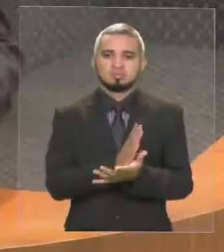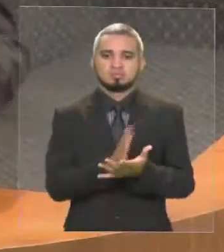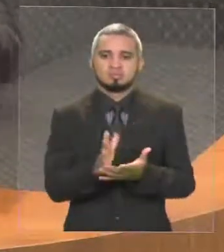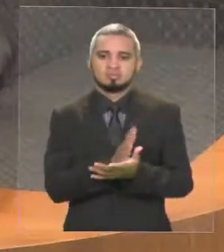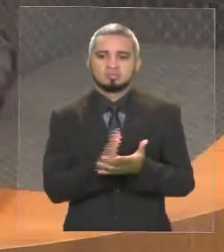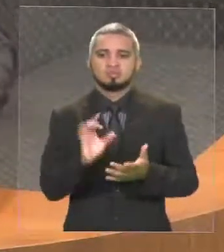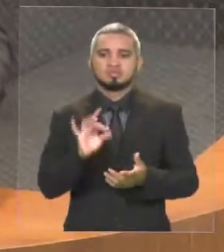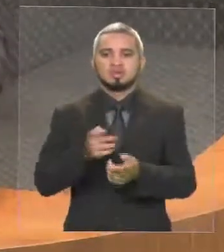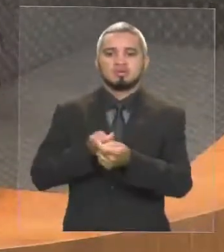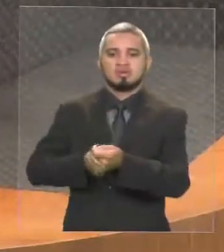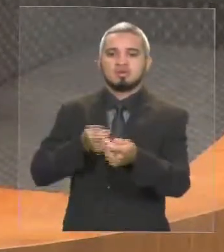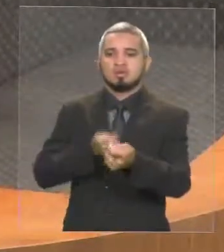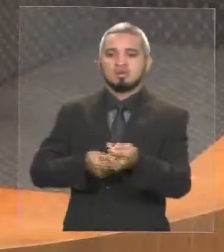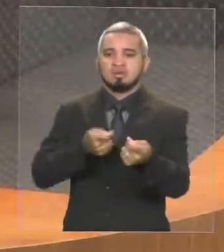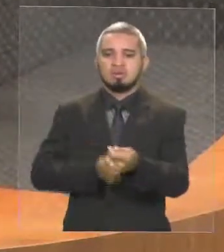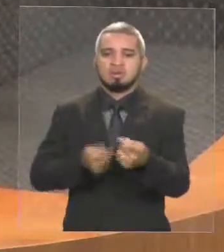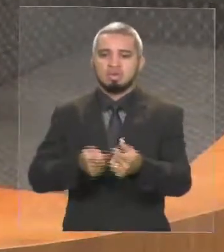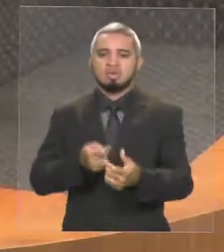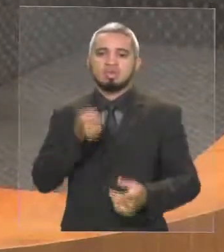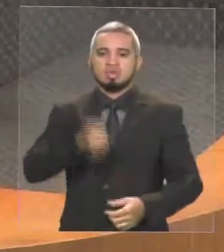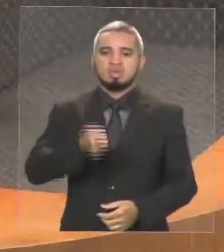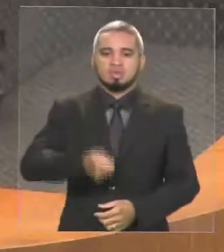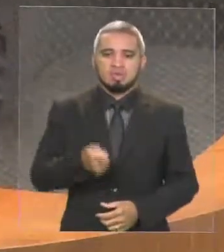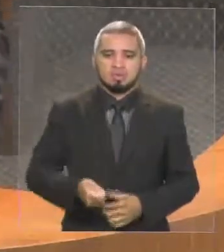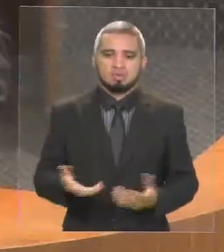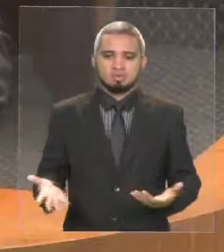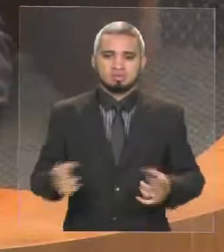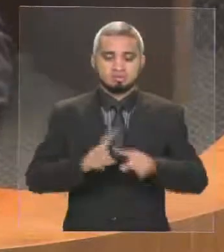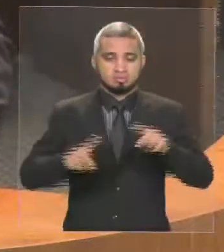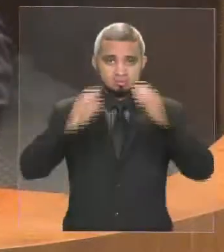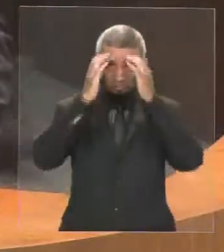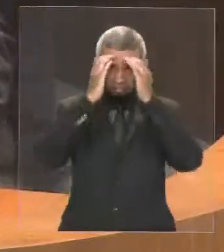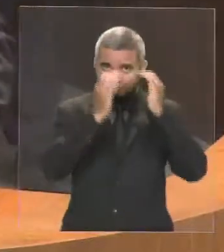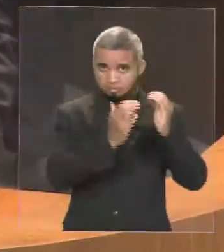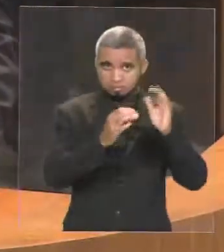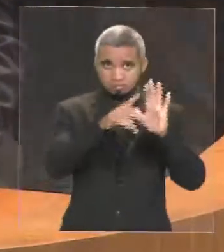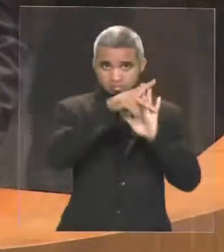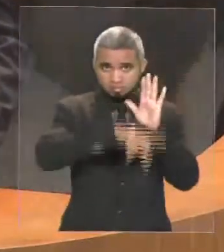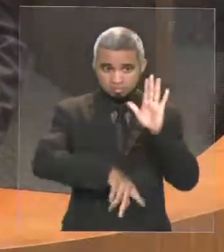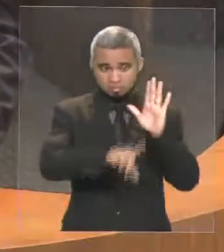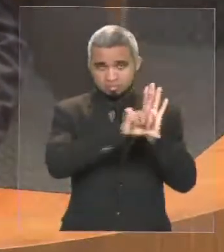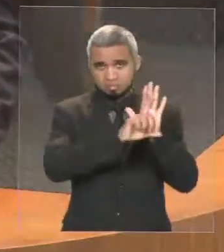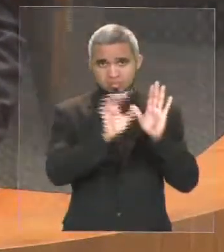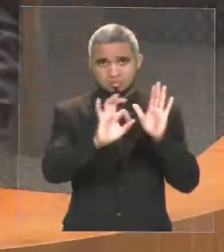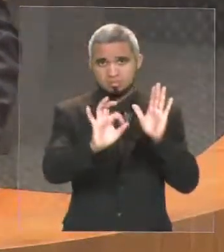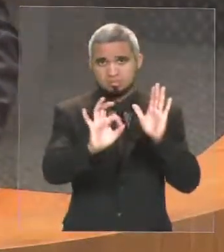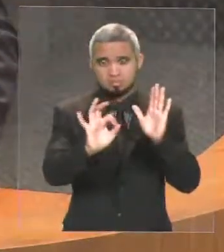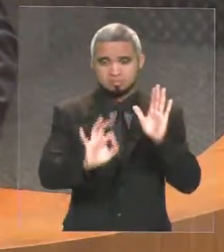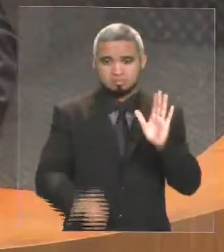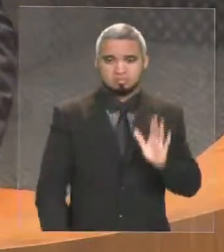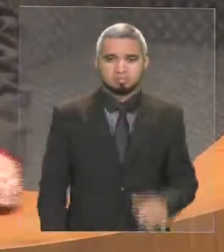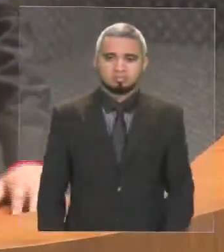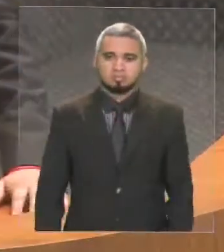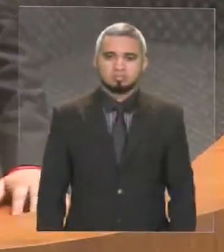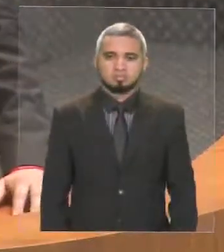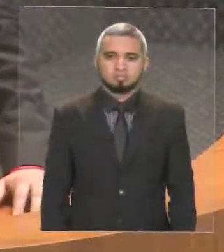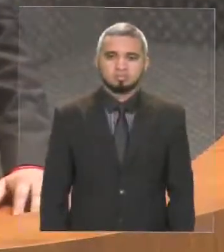que fosse daquele jeito, mas não seguiam o texto do projeto de lei.